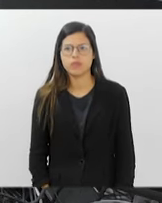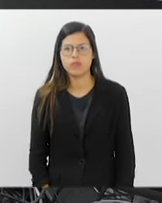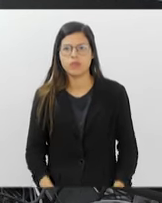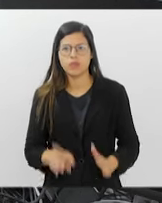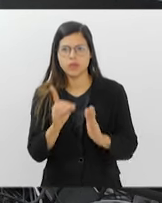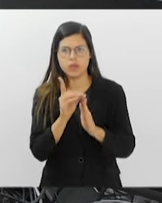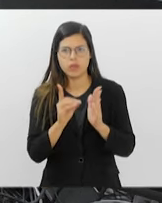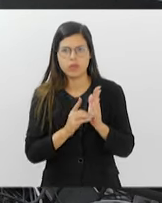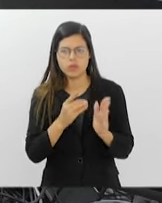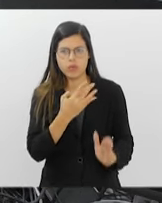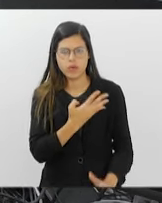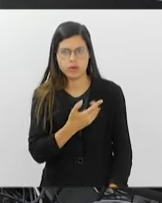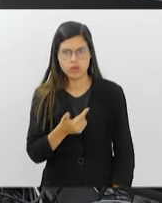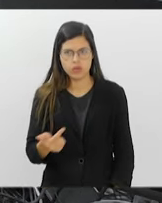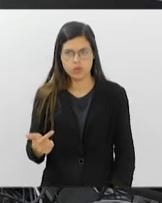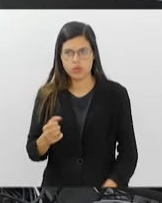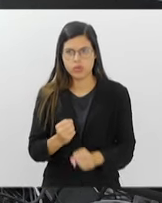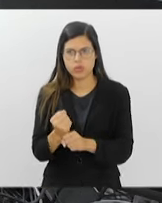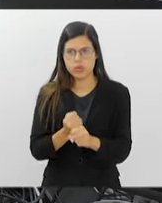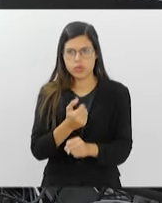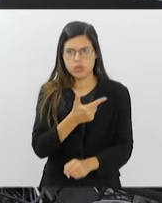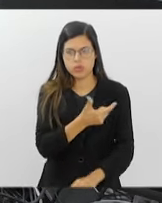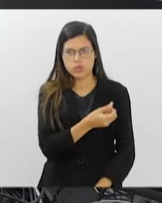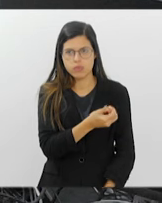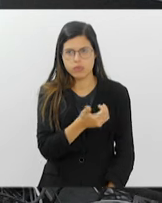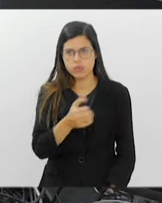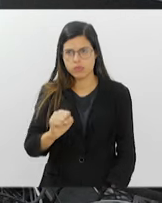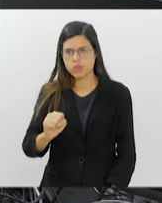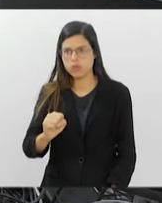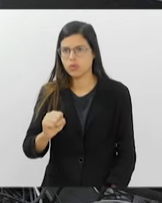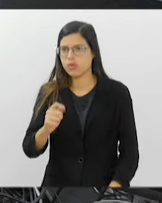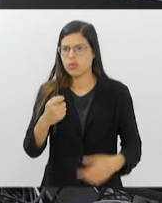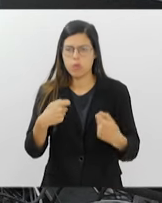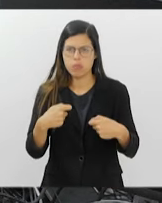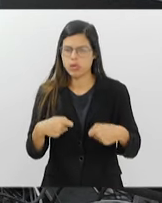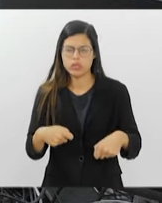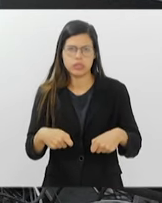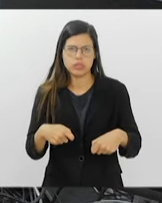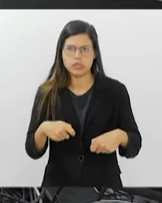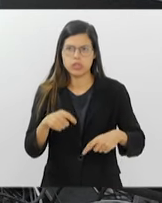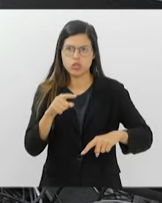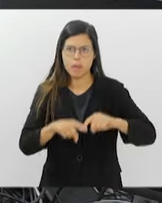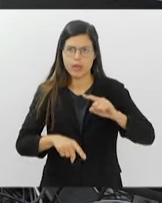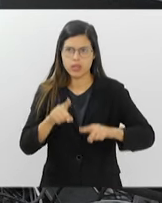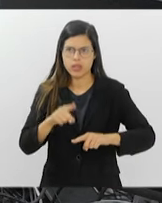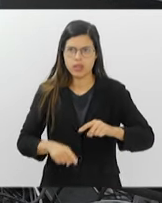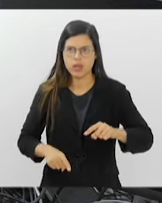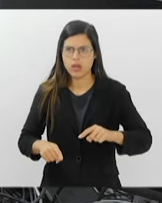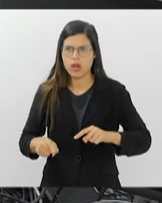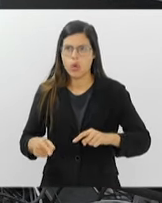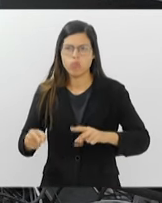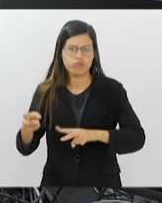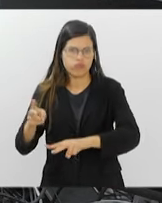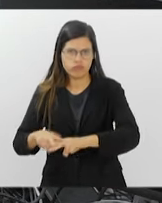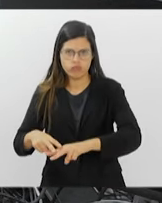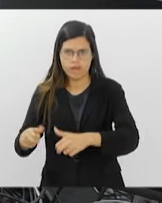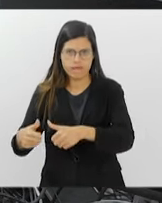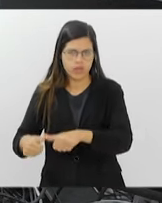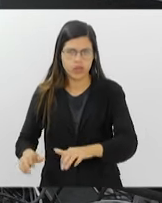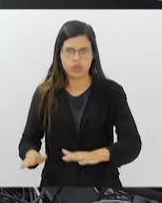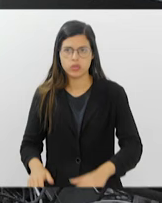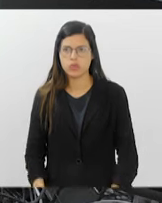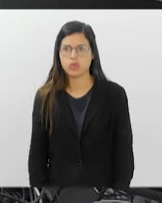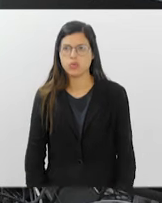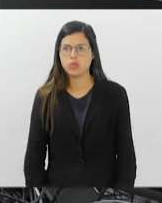decreto 42/28 essas áreas são isentas de dispositivo fixo se vocês quiseram anotar então lá não é